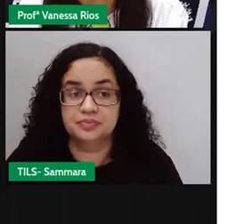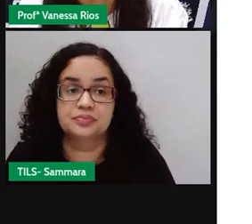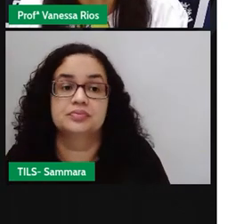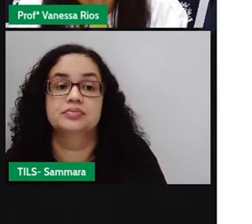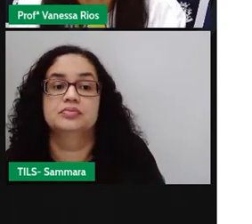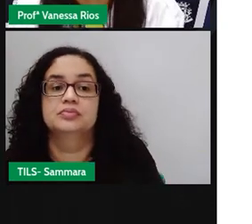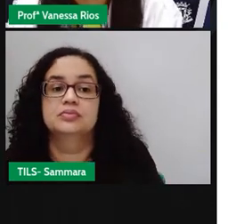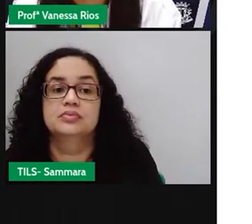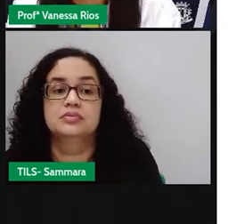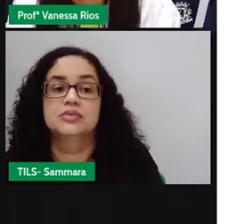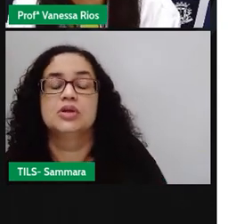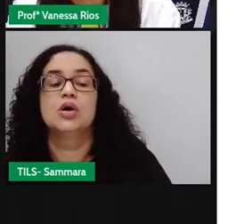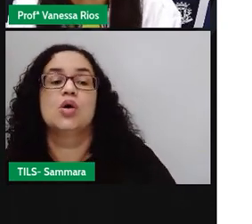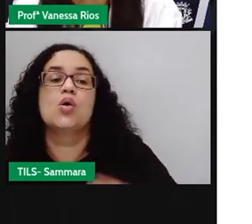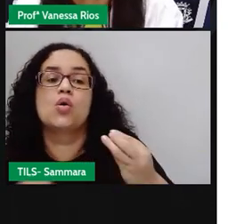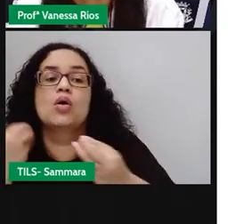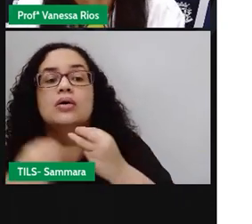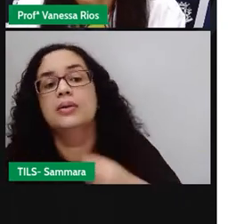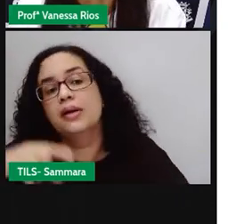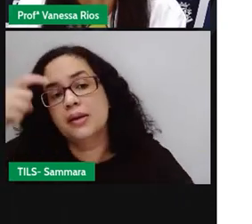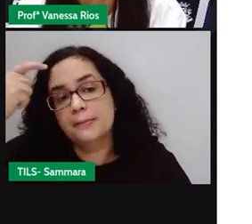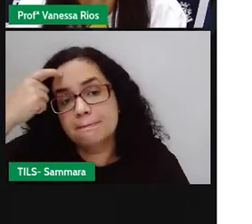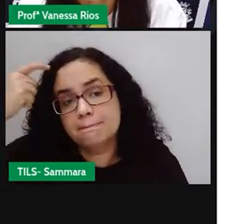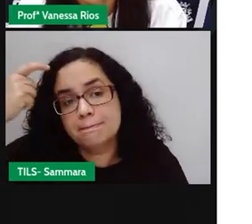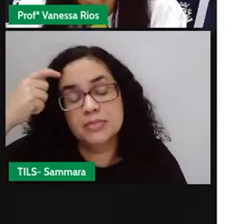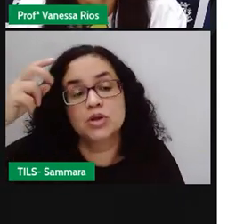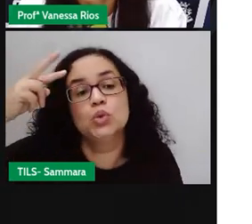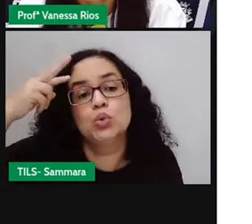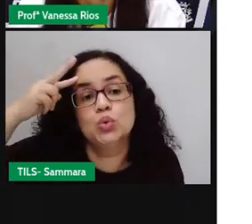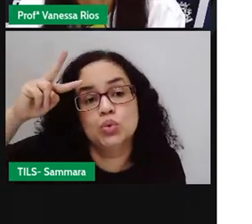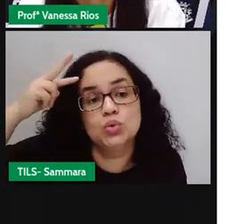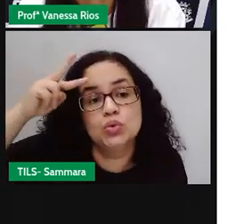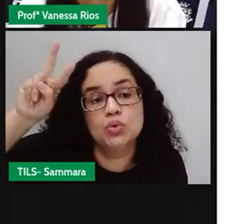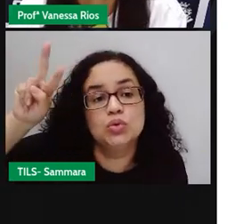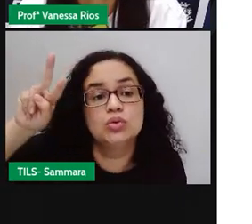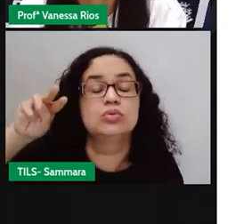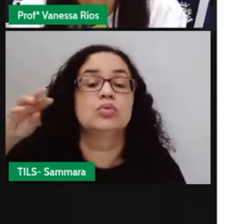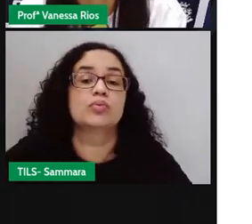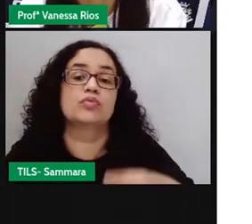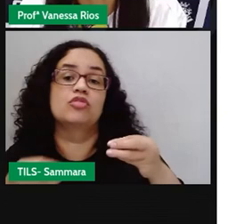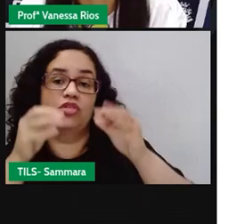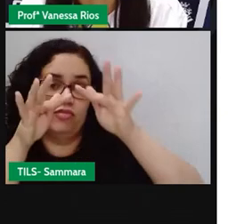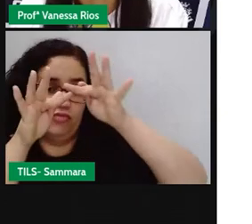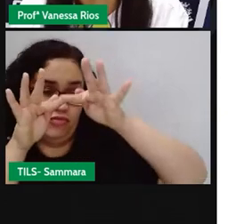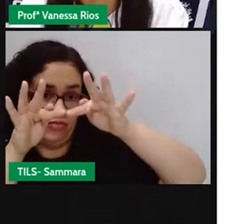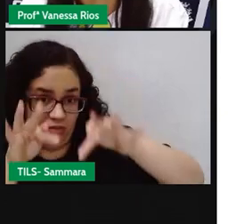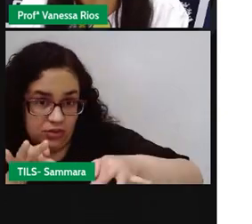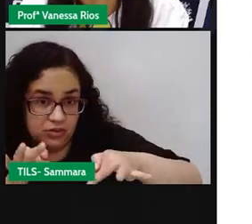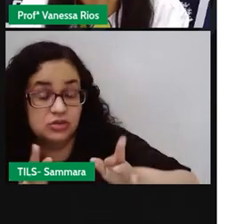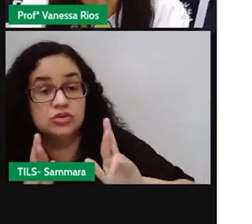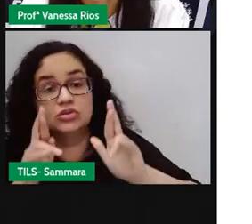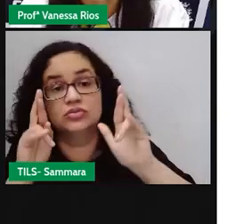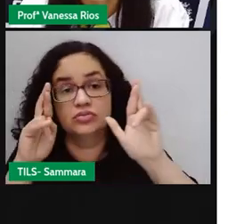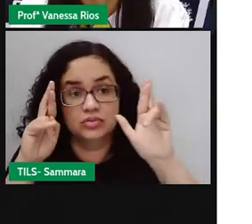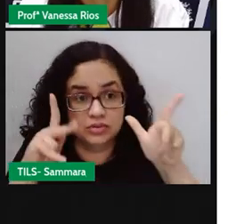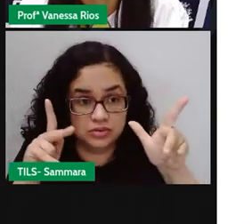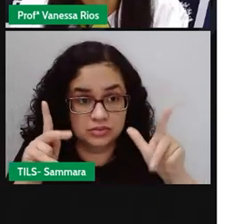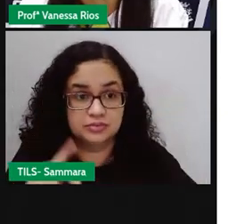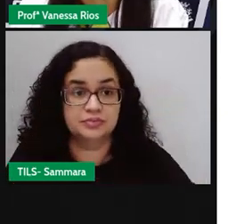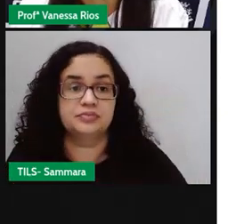partir daí, como você pensaria essa história? Como ela poderia ter um final